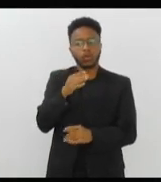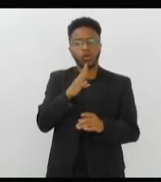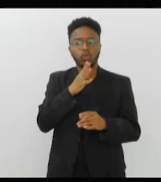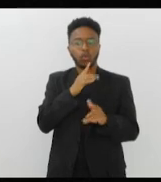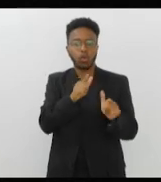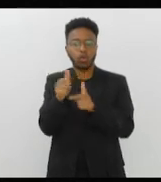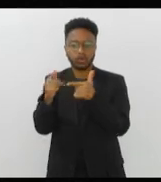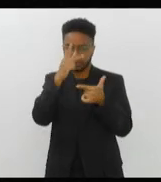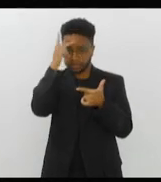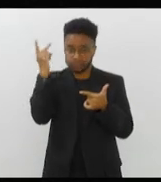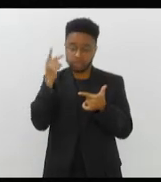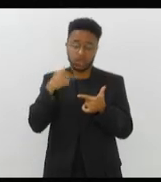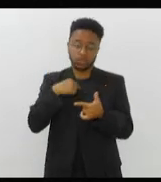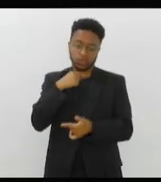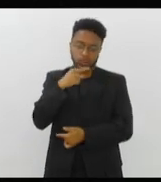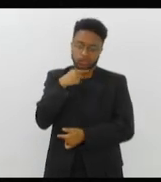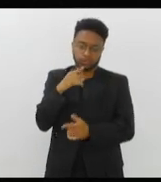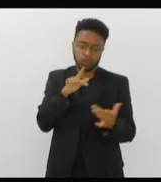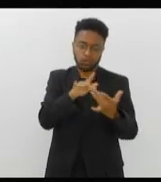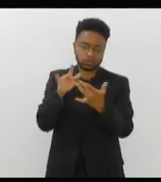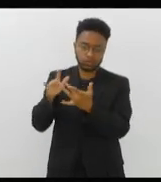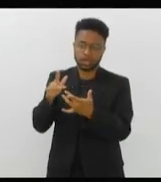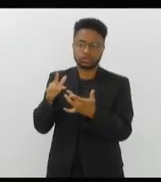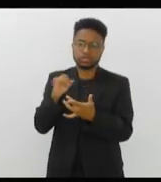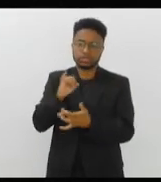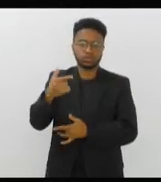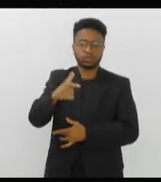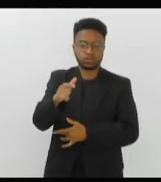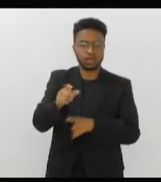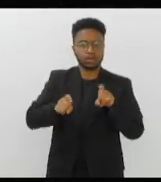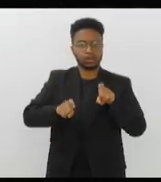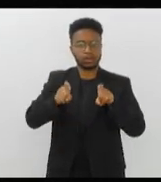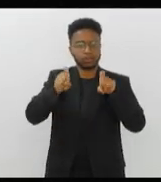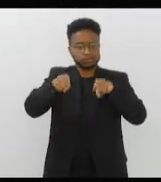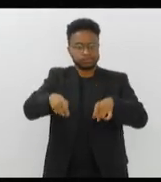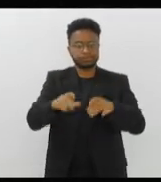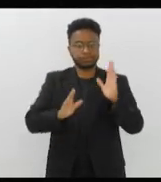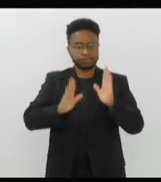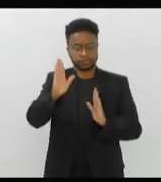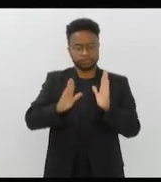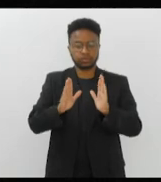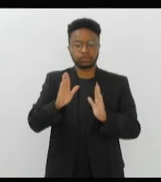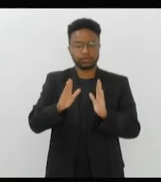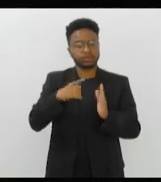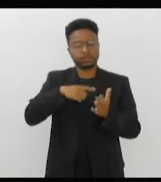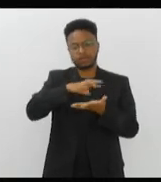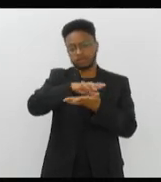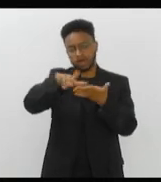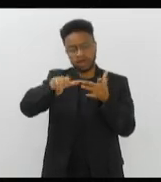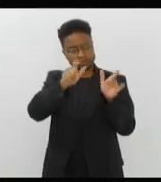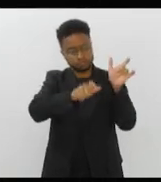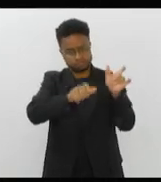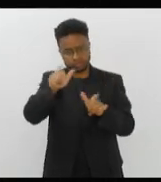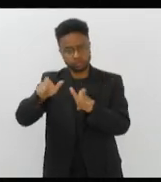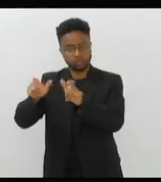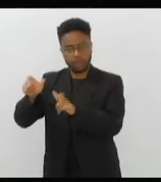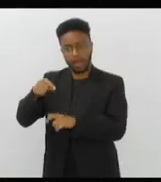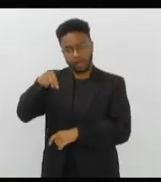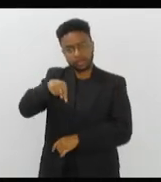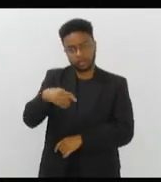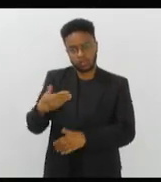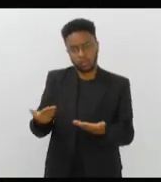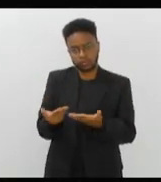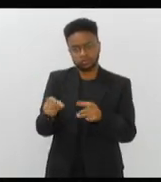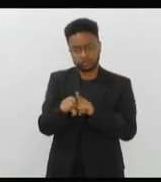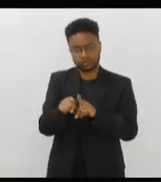raramente eu teria contato se não fosse seu mandato, como a Claudinha, a Rose, a Lucimar, Loyola, Flavinho, Adriano, Israel,